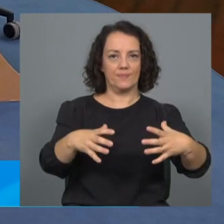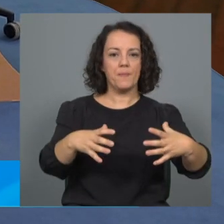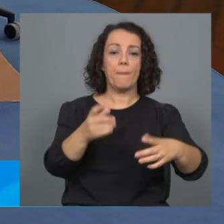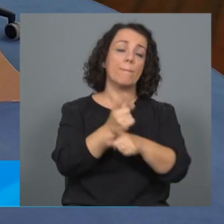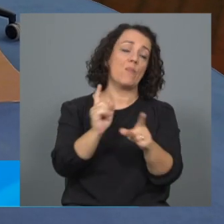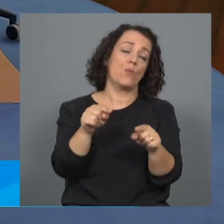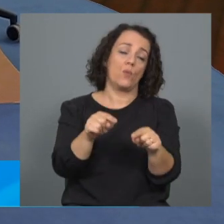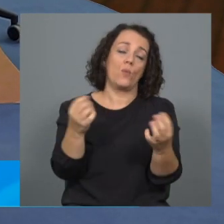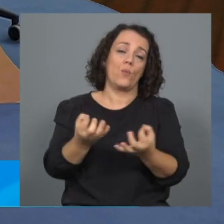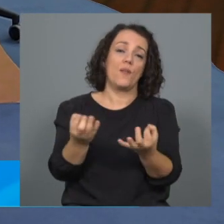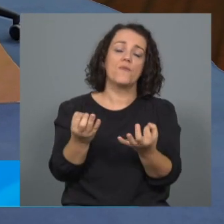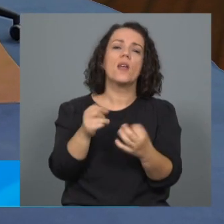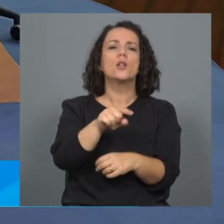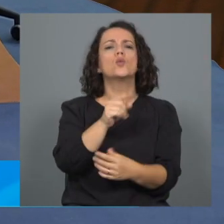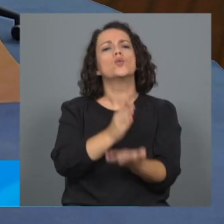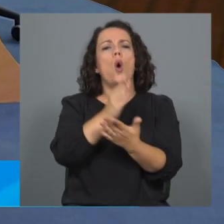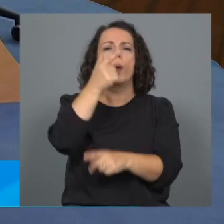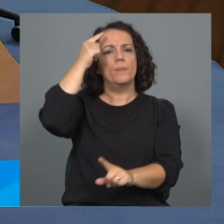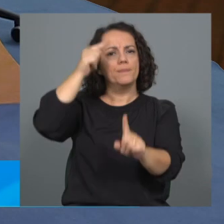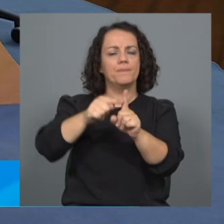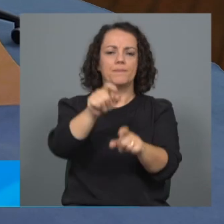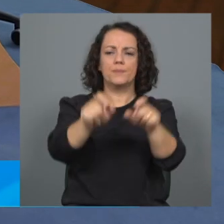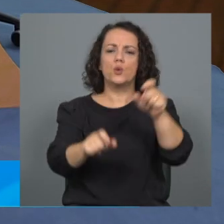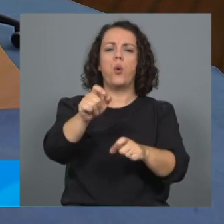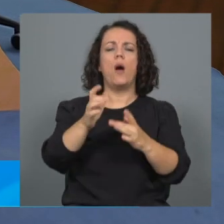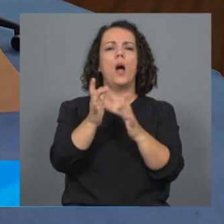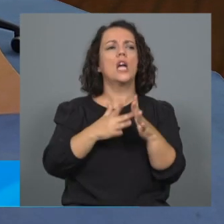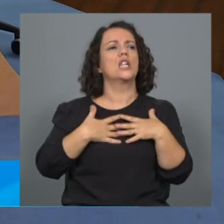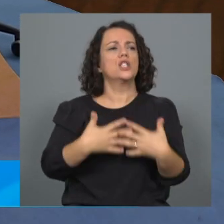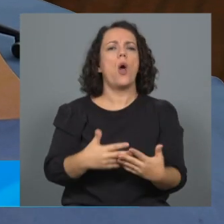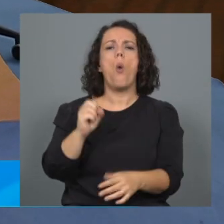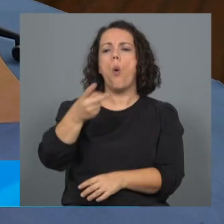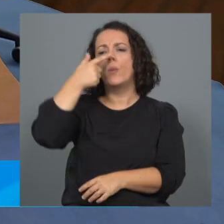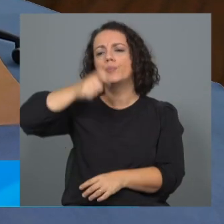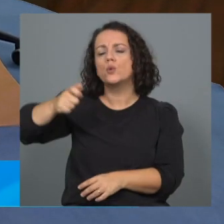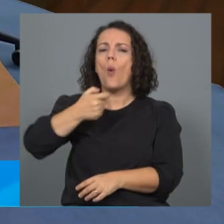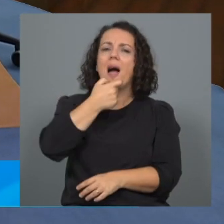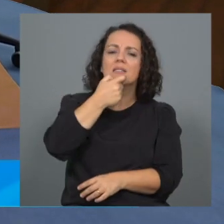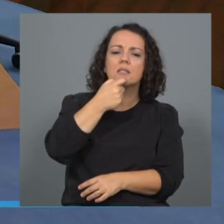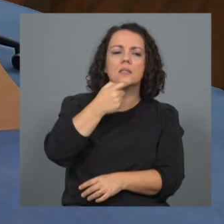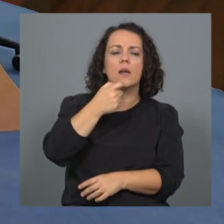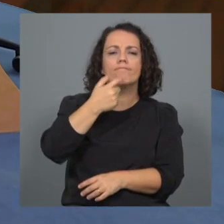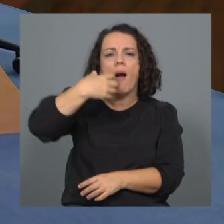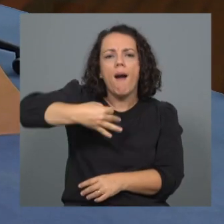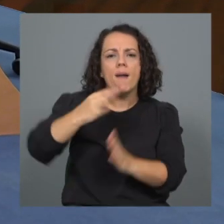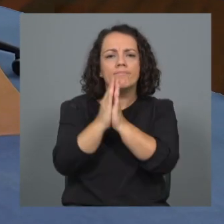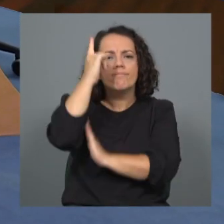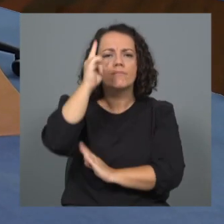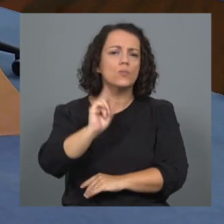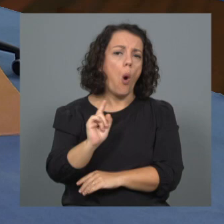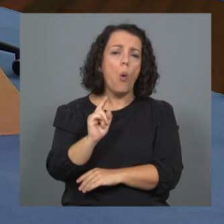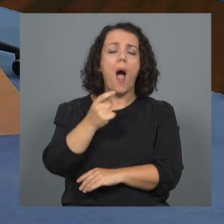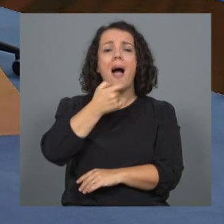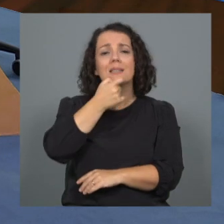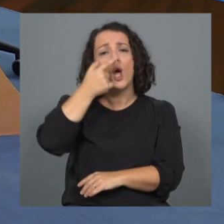isto é também, não é só para cristãos, nem sequer é só para crentes, é para todas as pessoas de boa vontade, não é? Costuma usar-se esta expressão, ou seja,